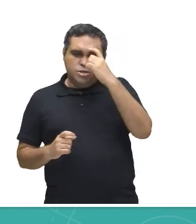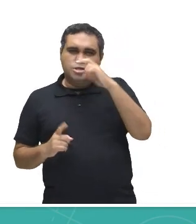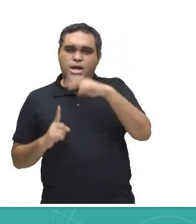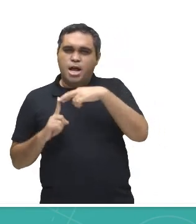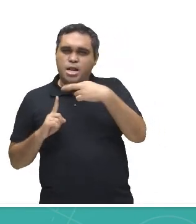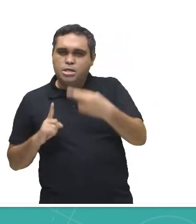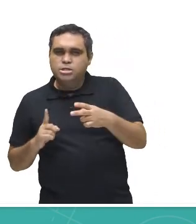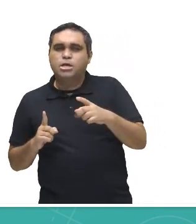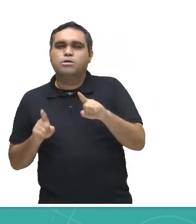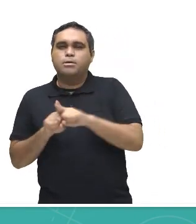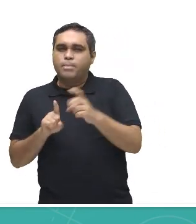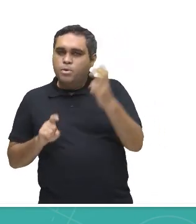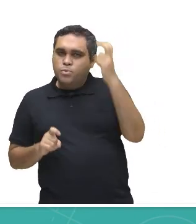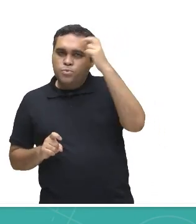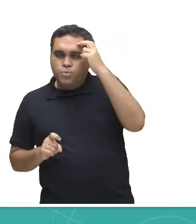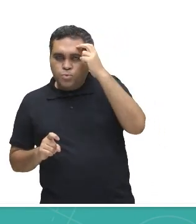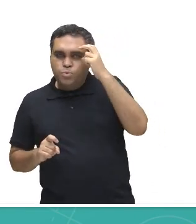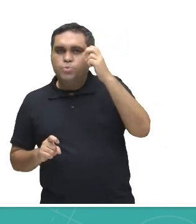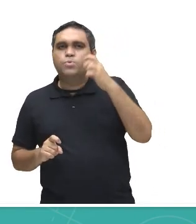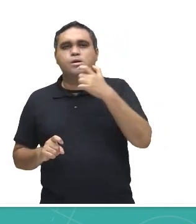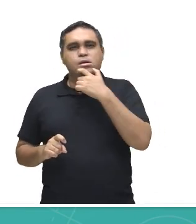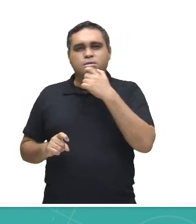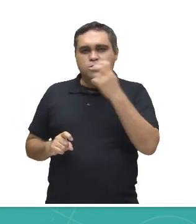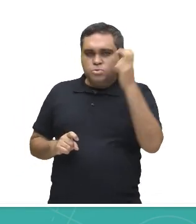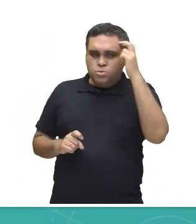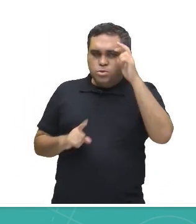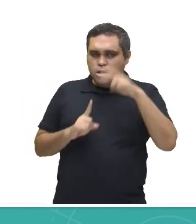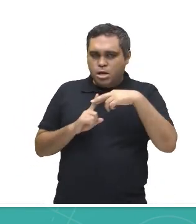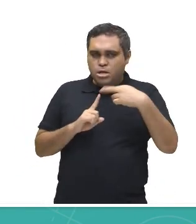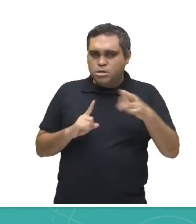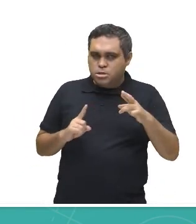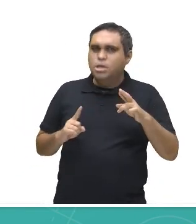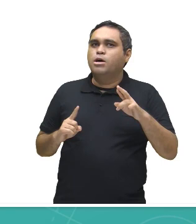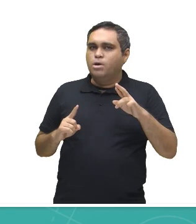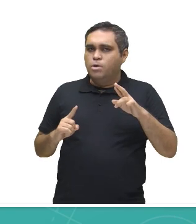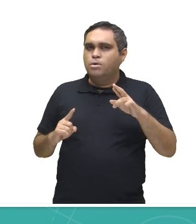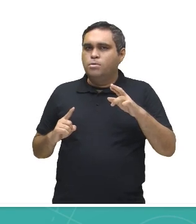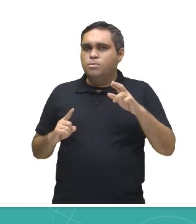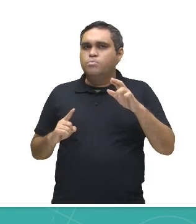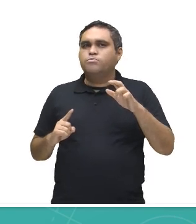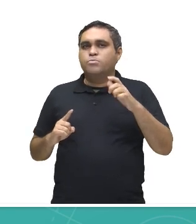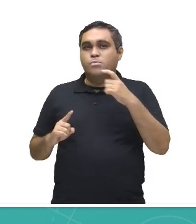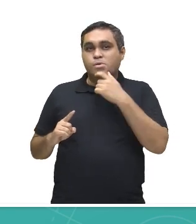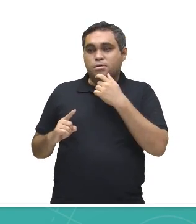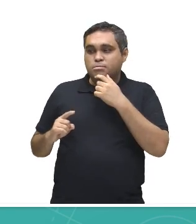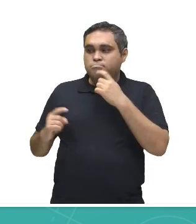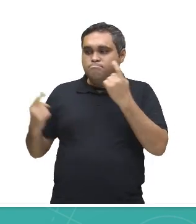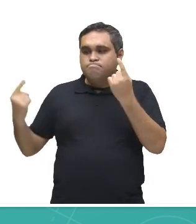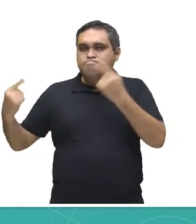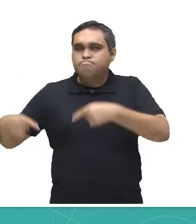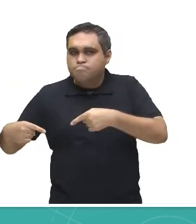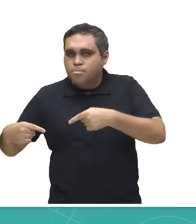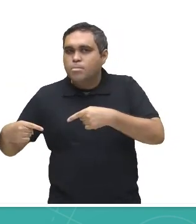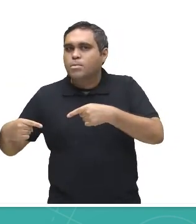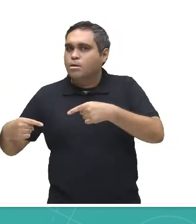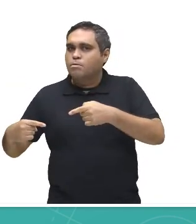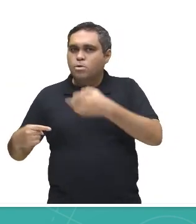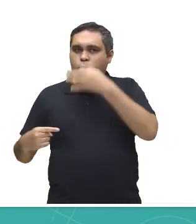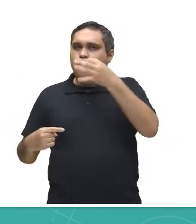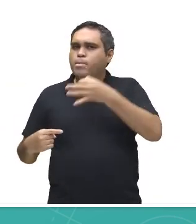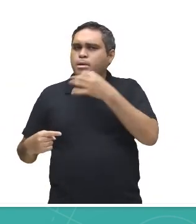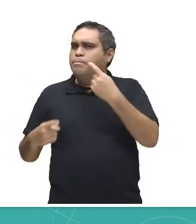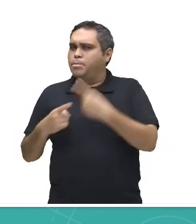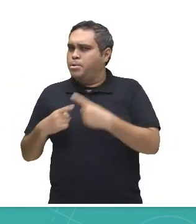na Guerra dos Cipaios, conflito entre a Inglaterra e a Índia. É claro, né, gente, que